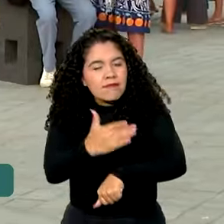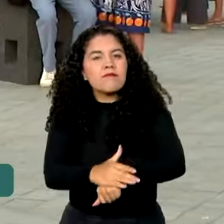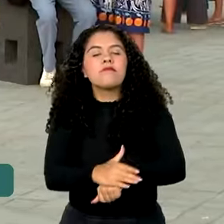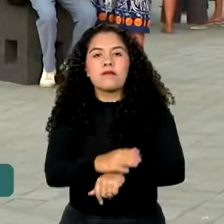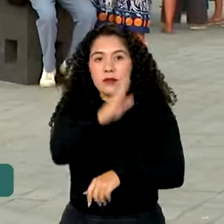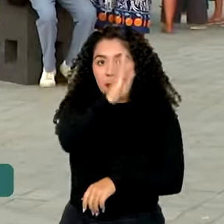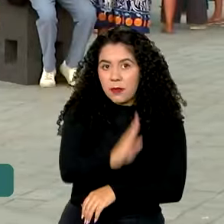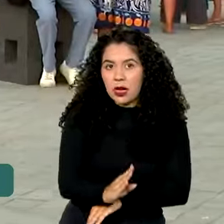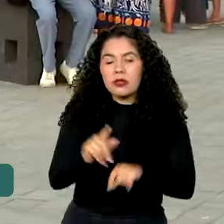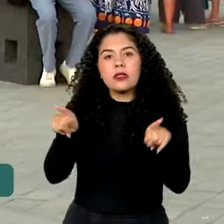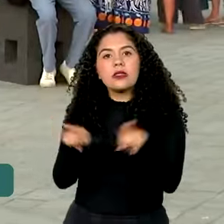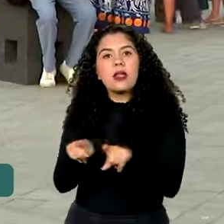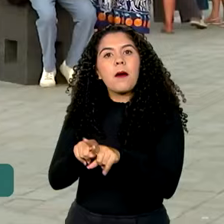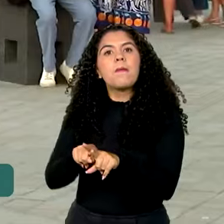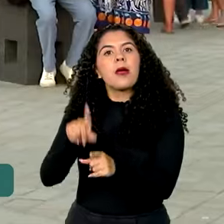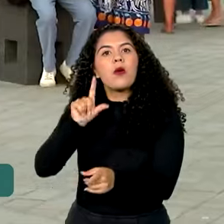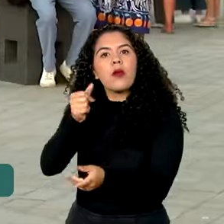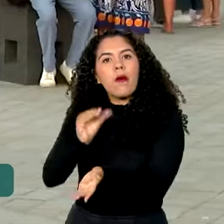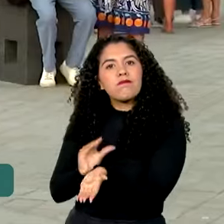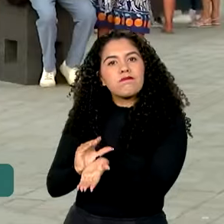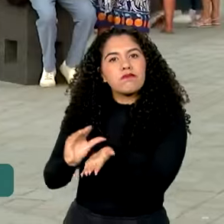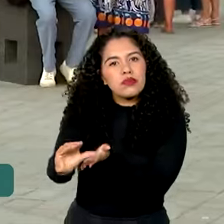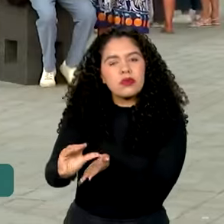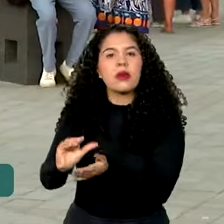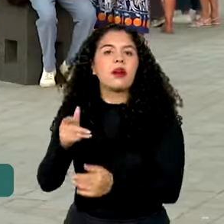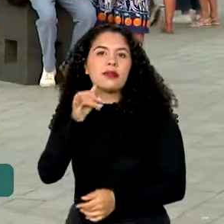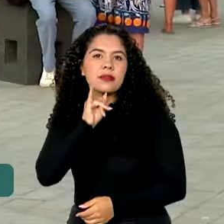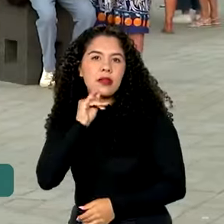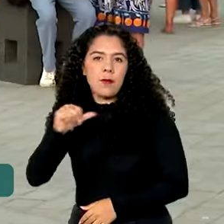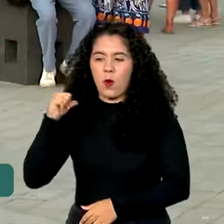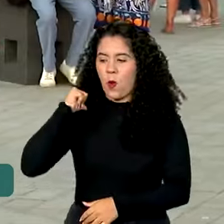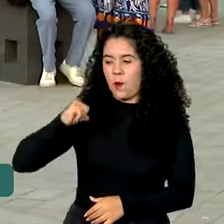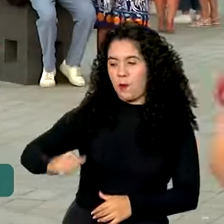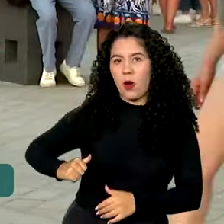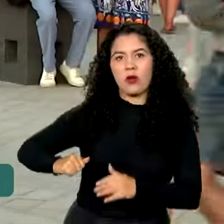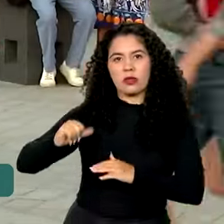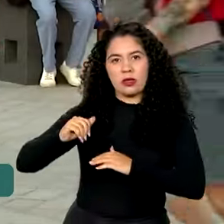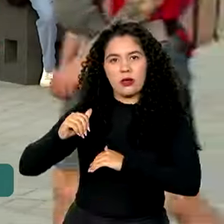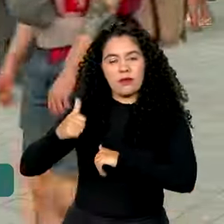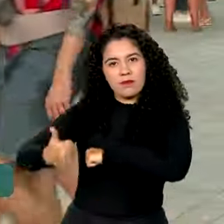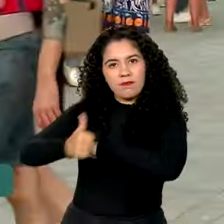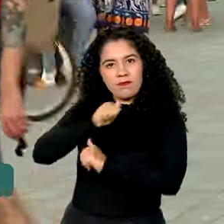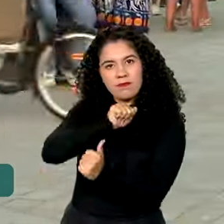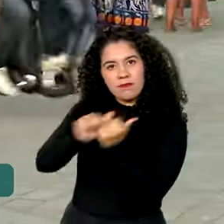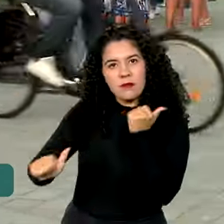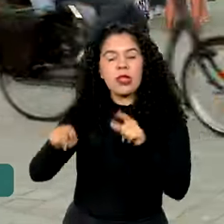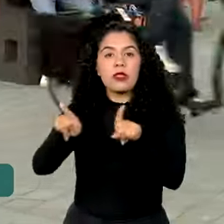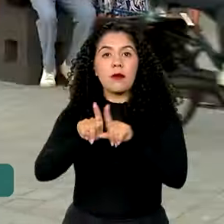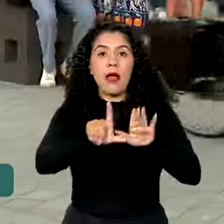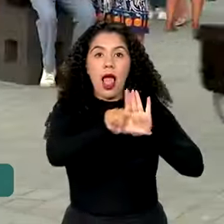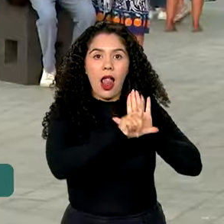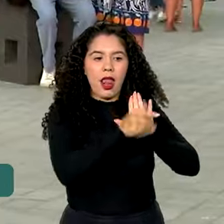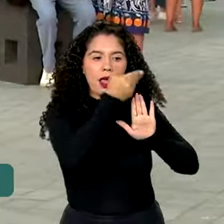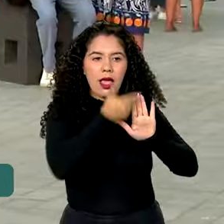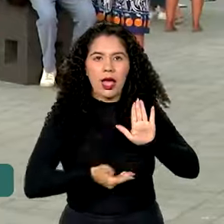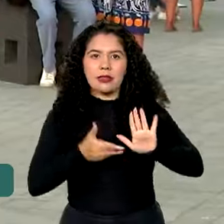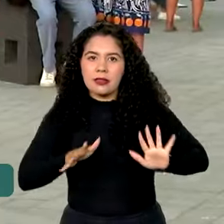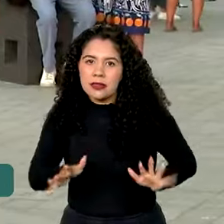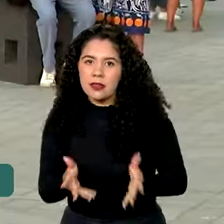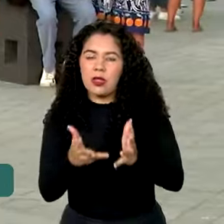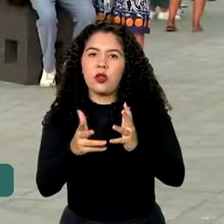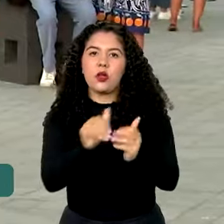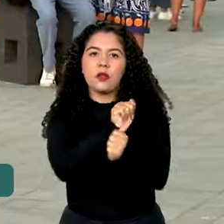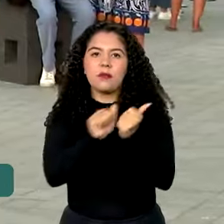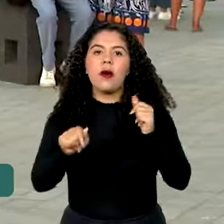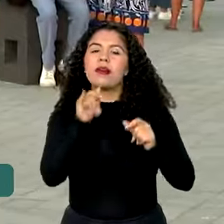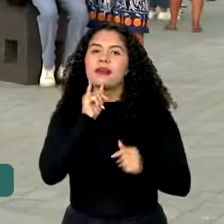aumento dos patrocínios, incluindo os públicos, como Bolsa Atleta e a Lei de Incentivo ao Esporte. O apoio de estatais, como os